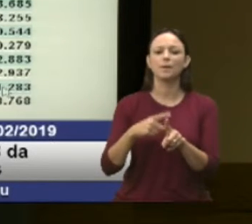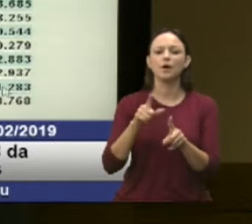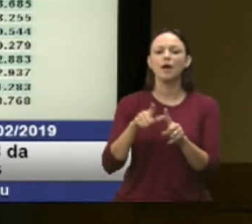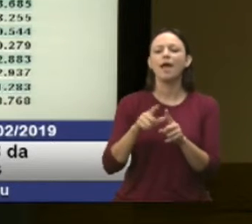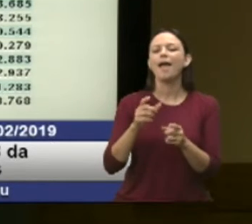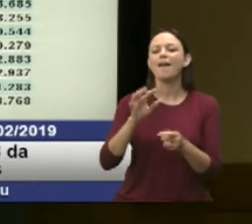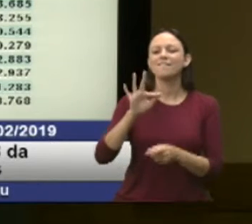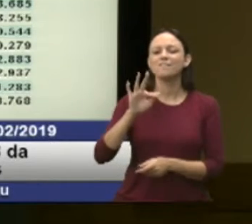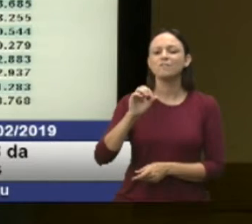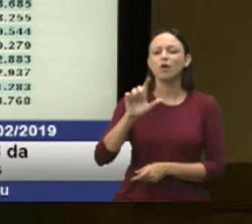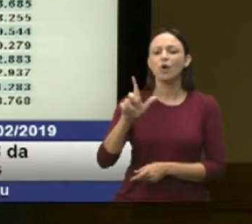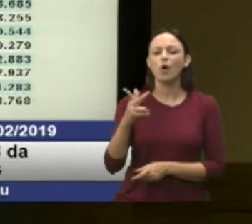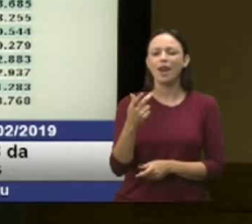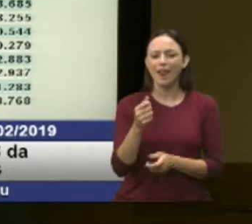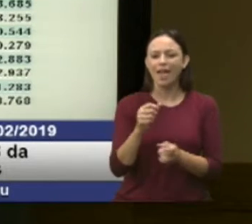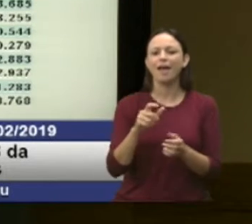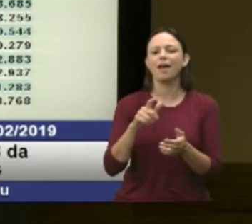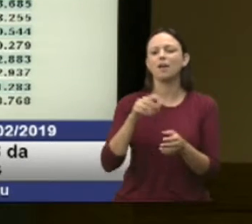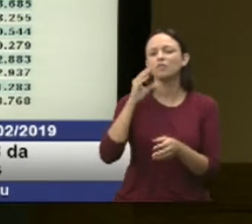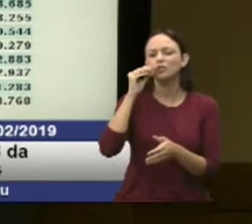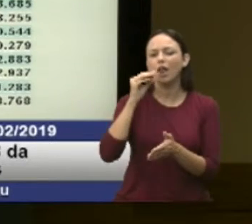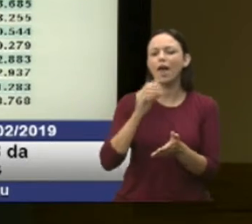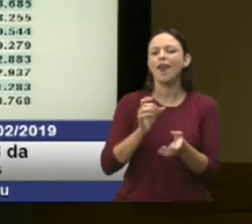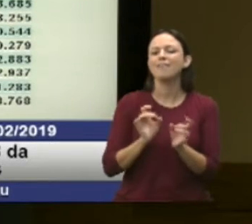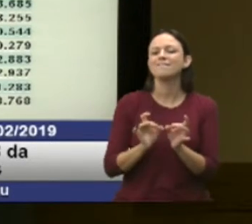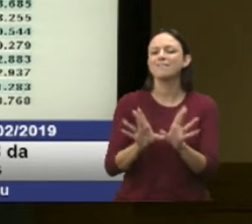licitação, da folha dos funcionários